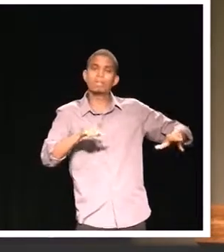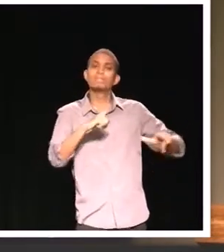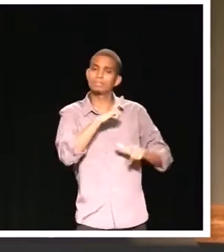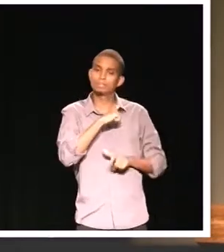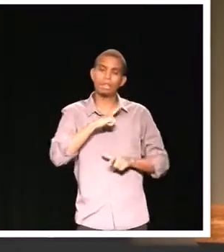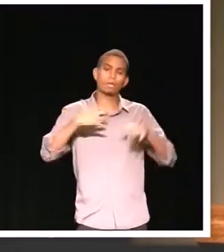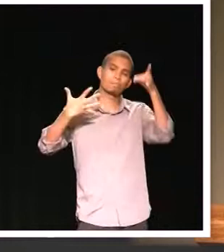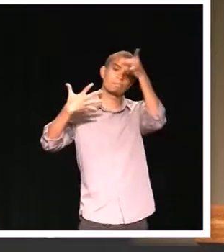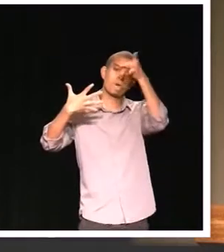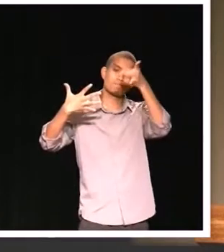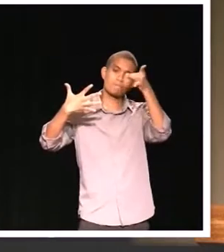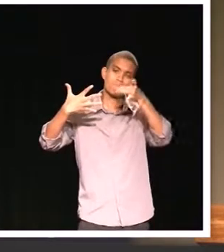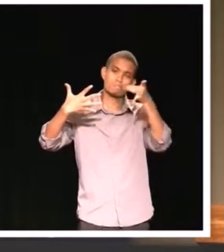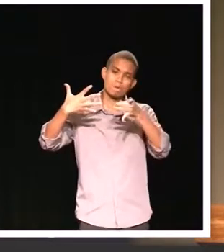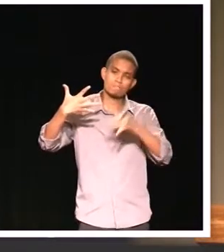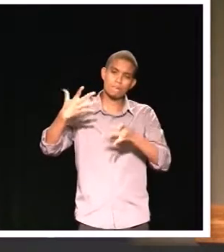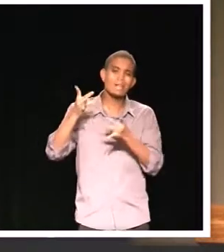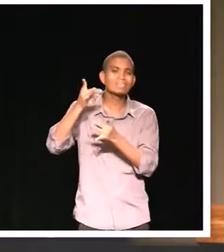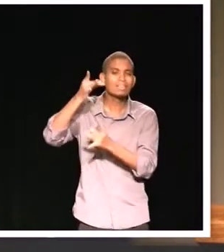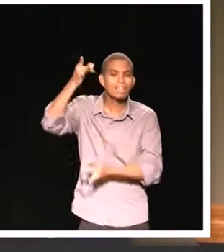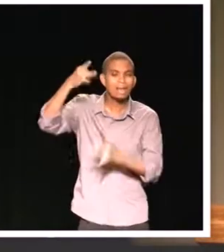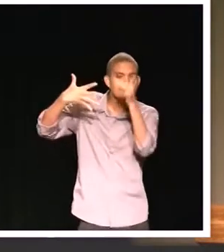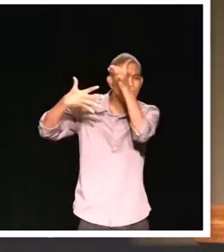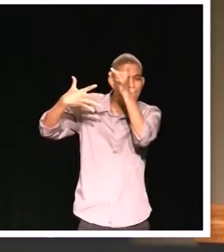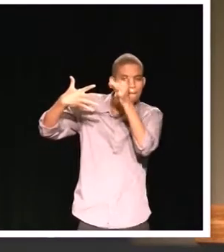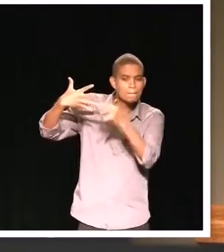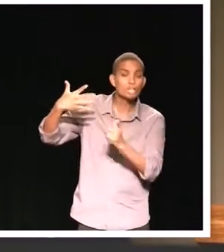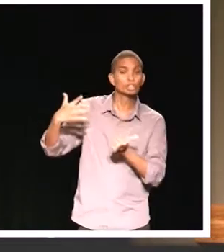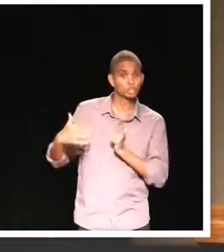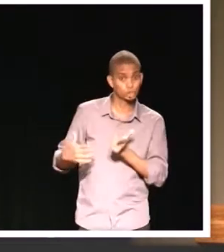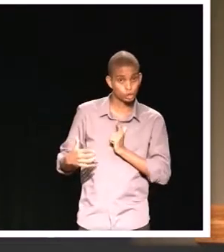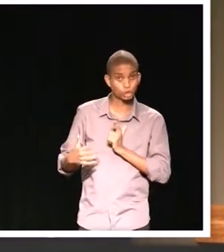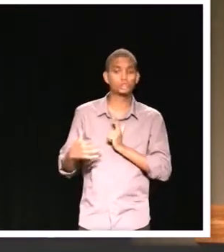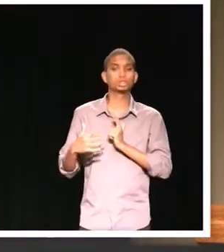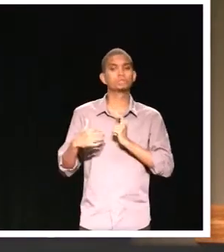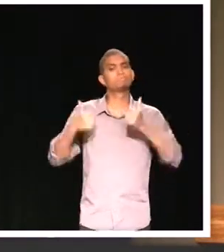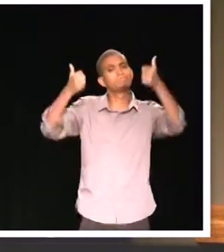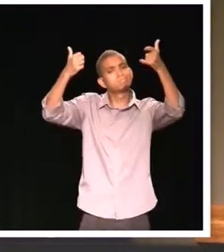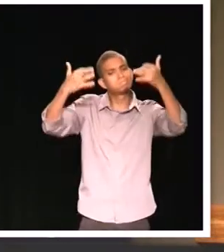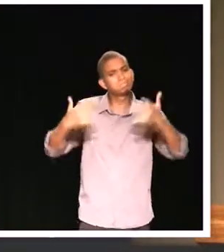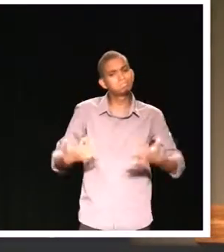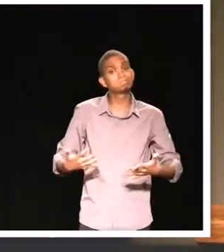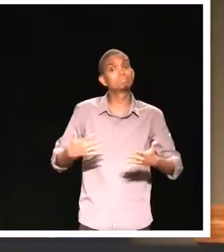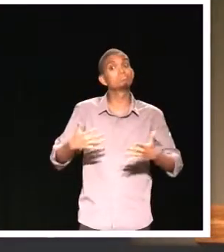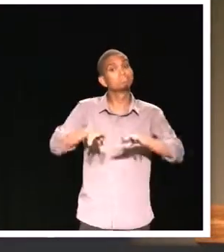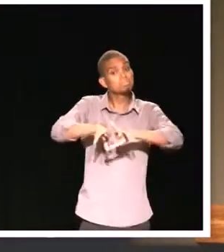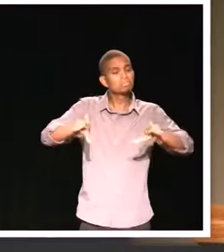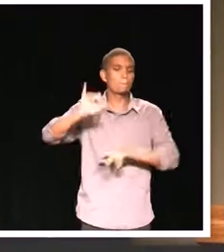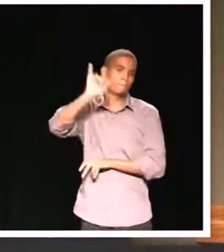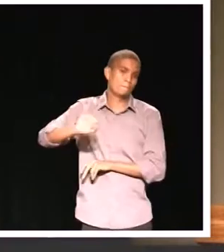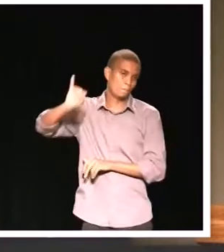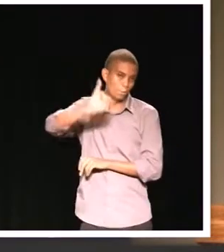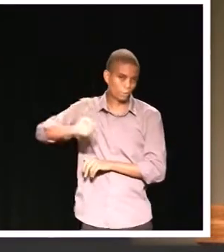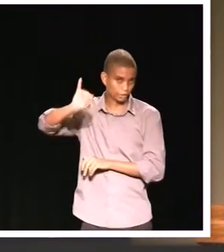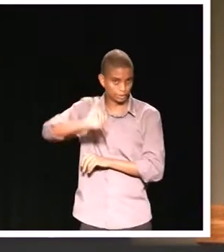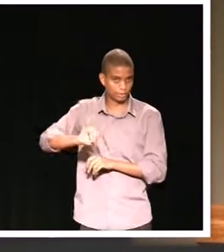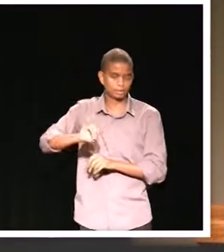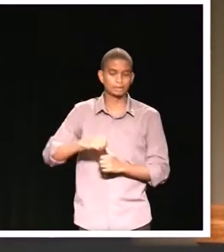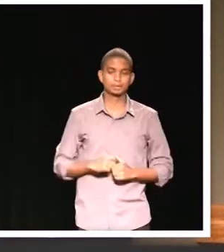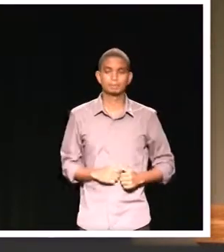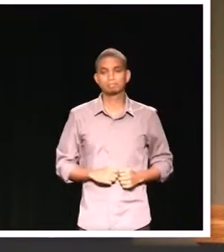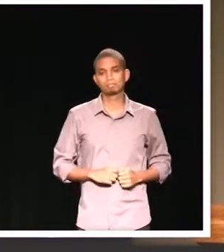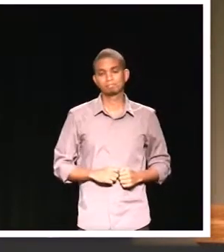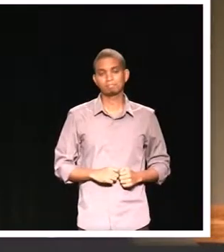série detalhada de direitos e uma discussões que são muito importantes de ter em